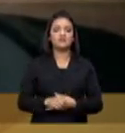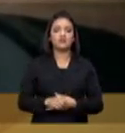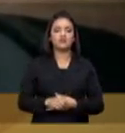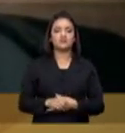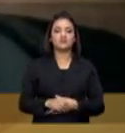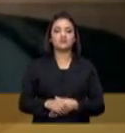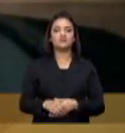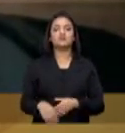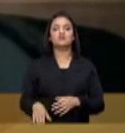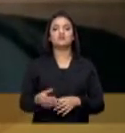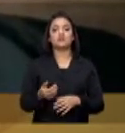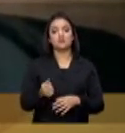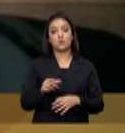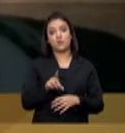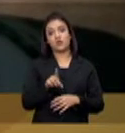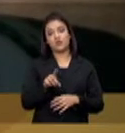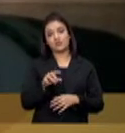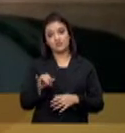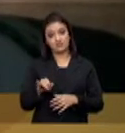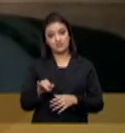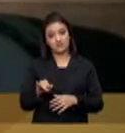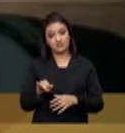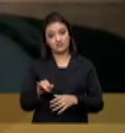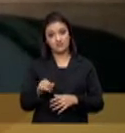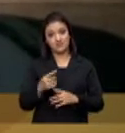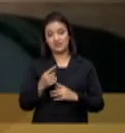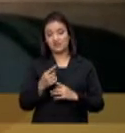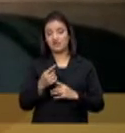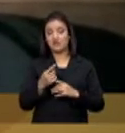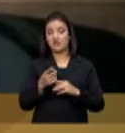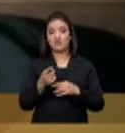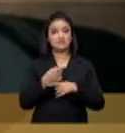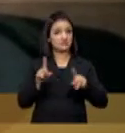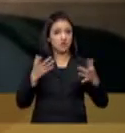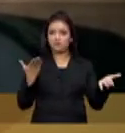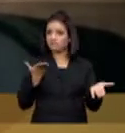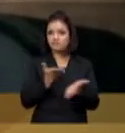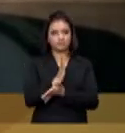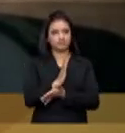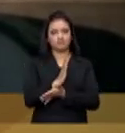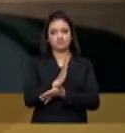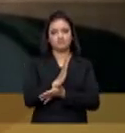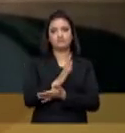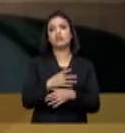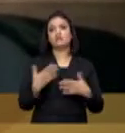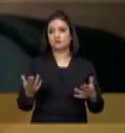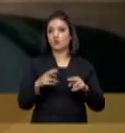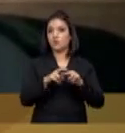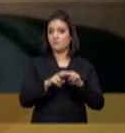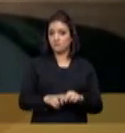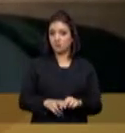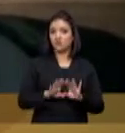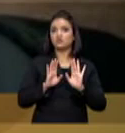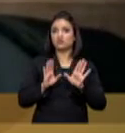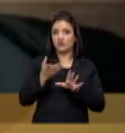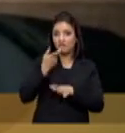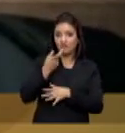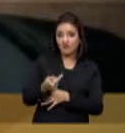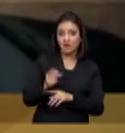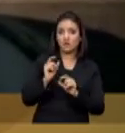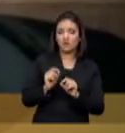senhor presidente e senhores ministros, de logo e desde saída, nada obstante a solidez